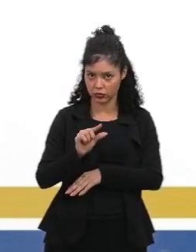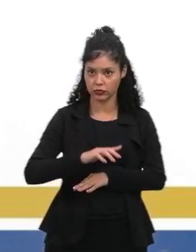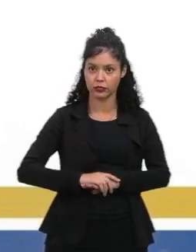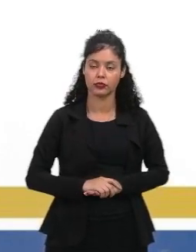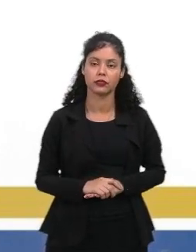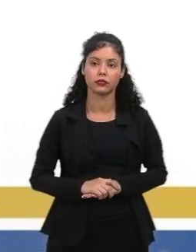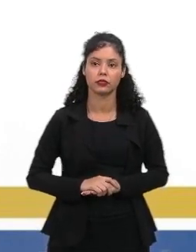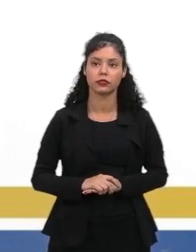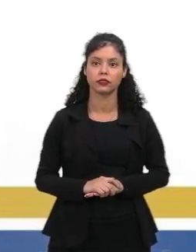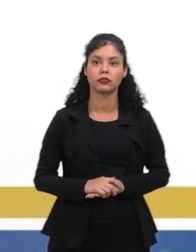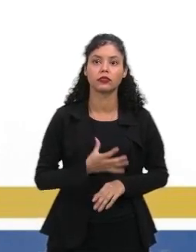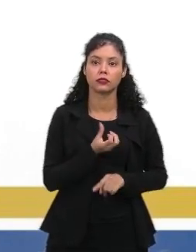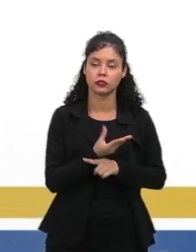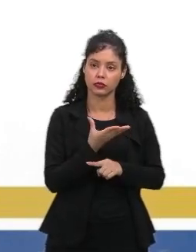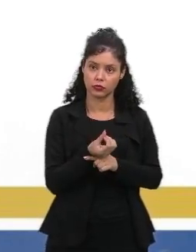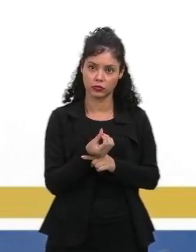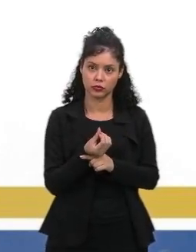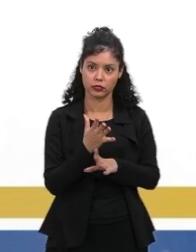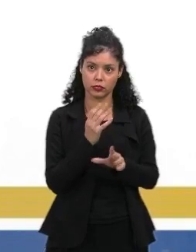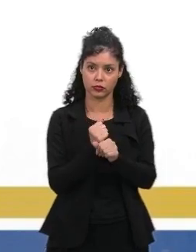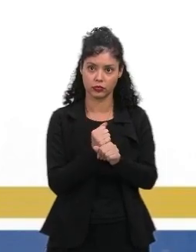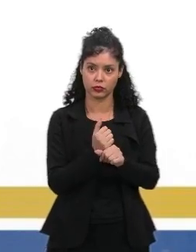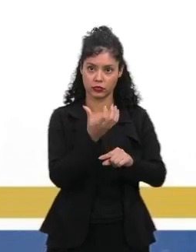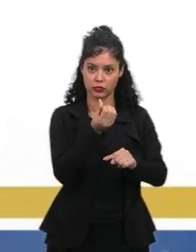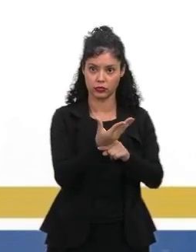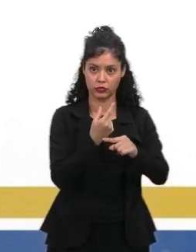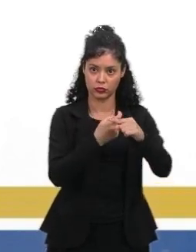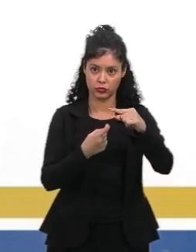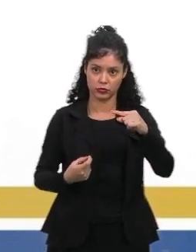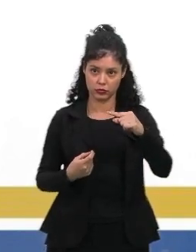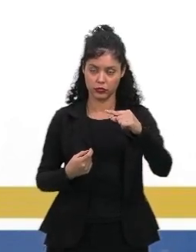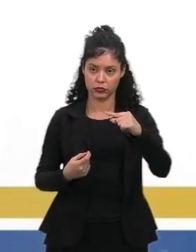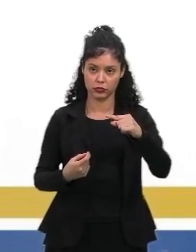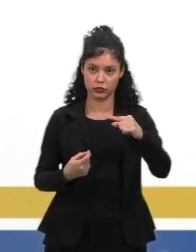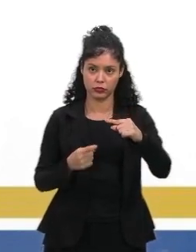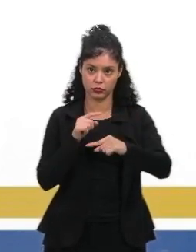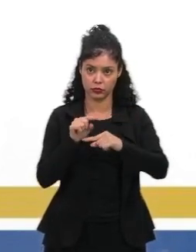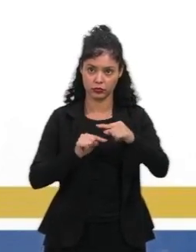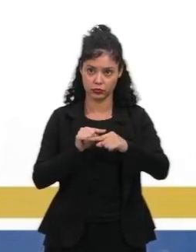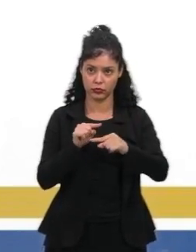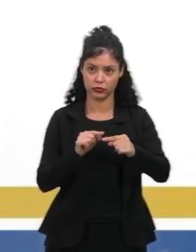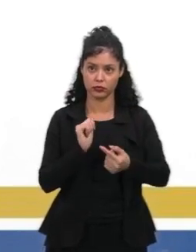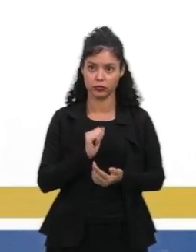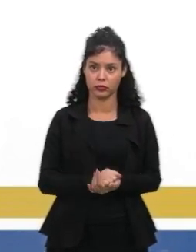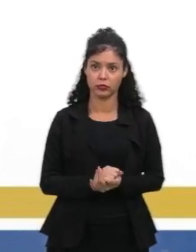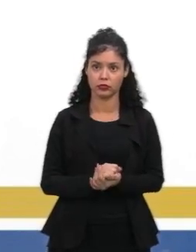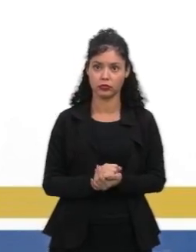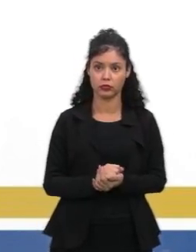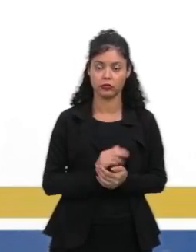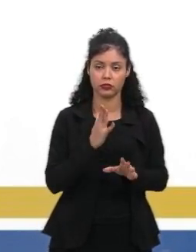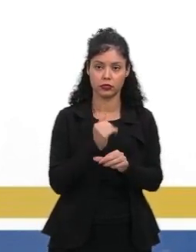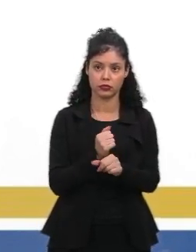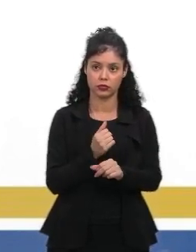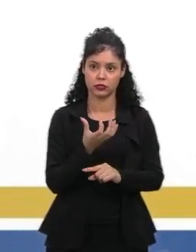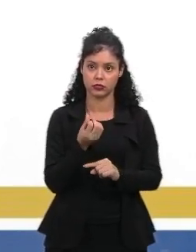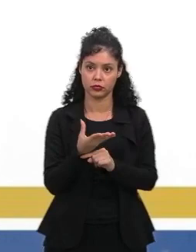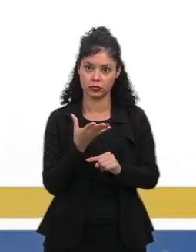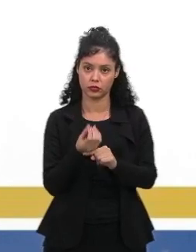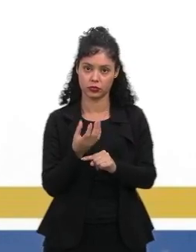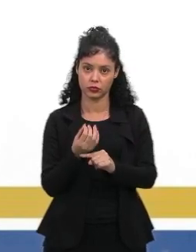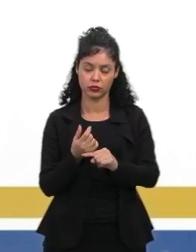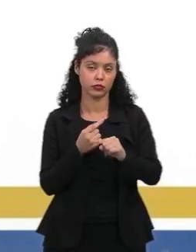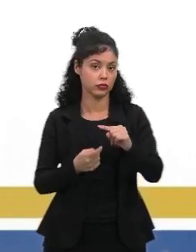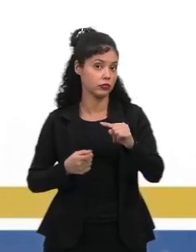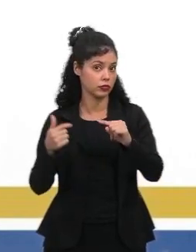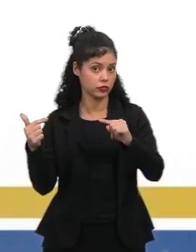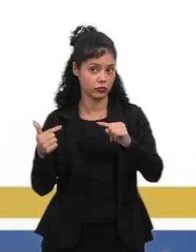Dessa maneira, eu tenho o quê? 600 mais 600 dividido para x mais 600 dividido